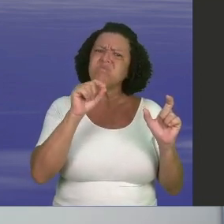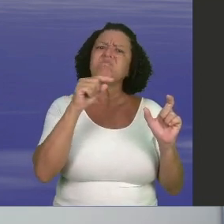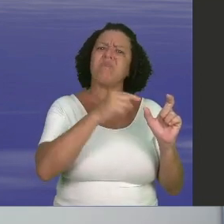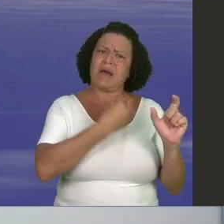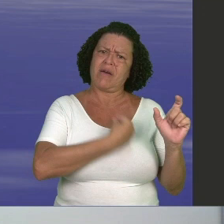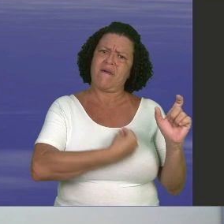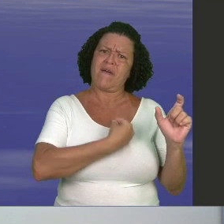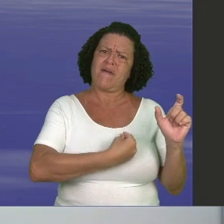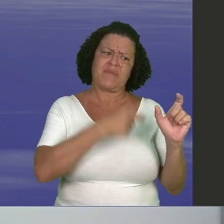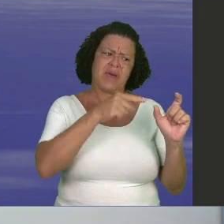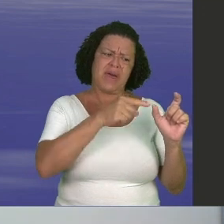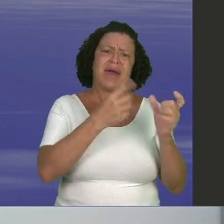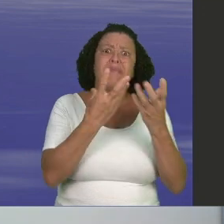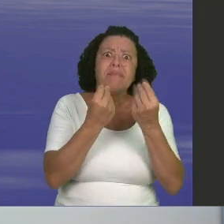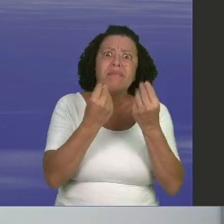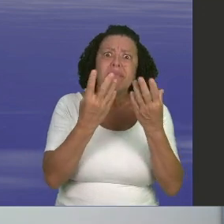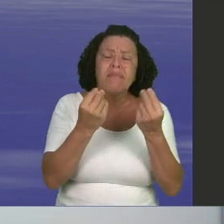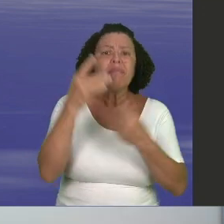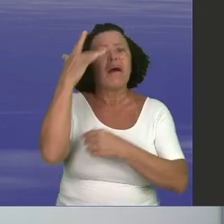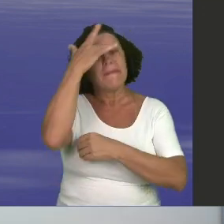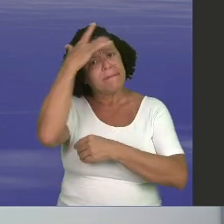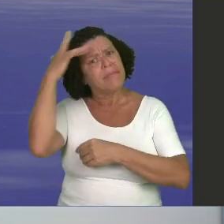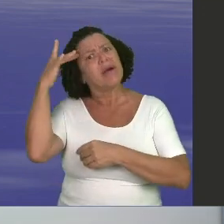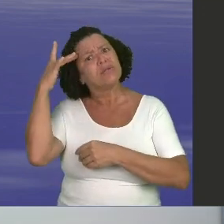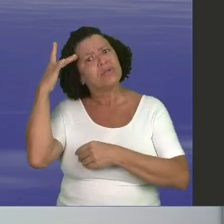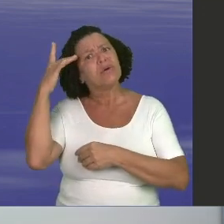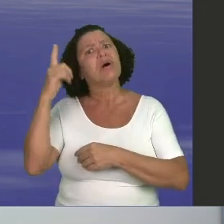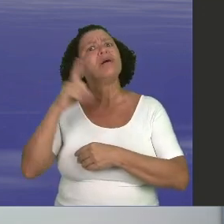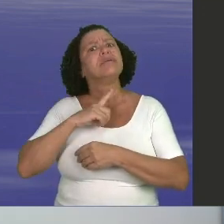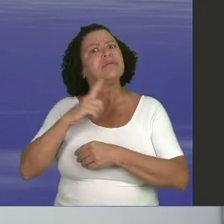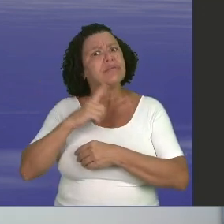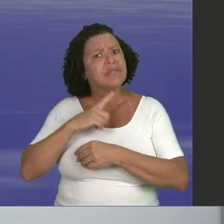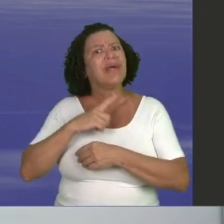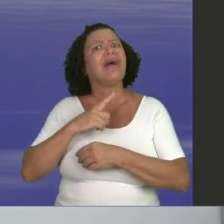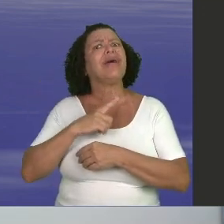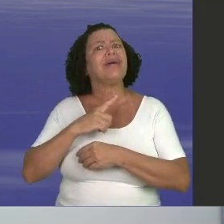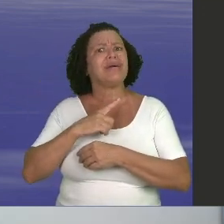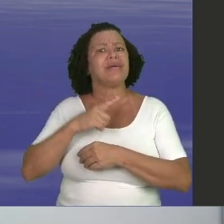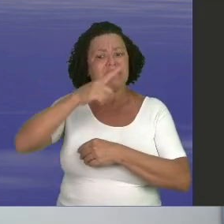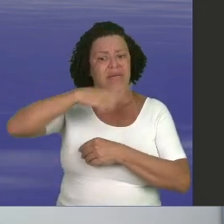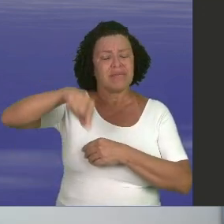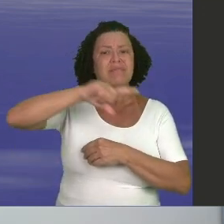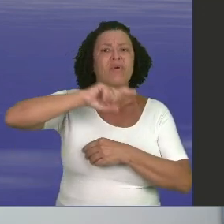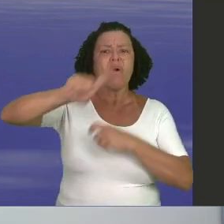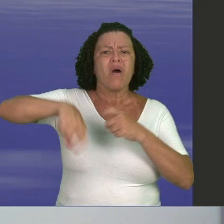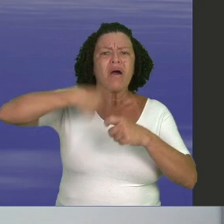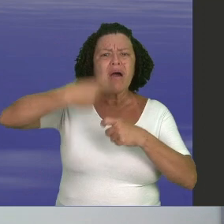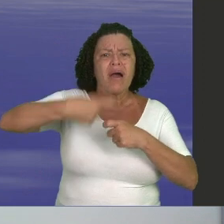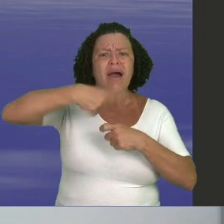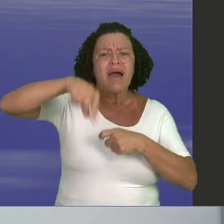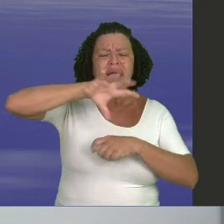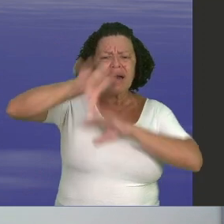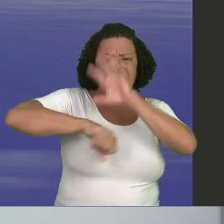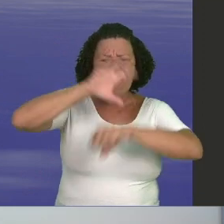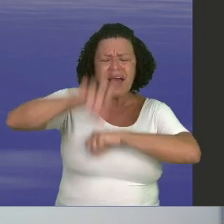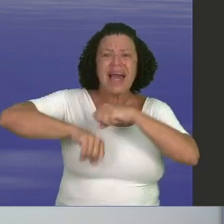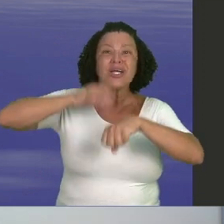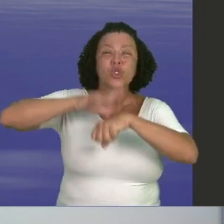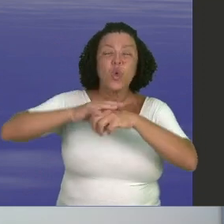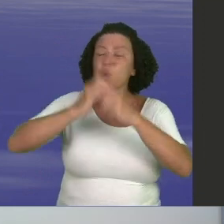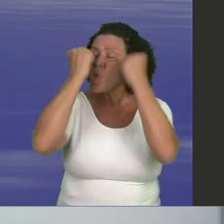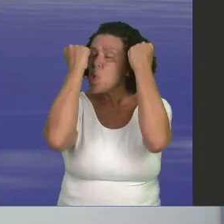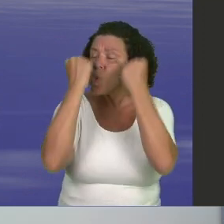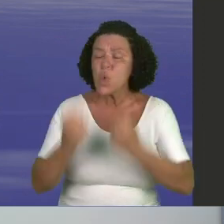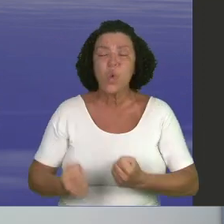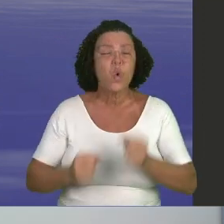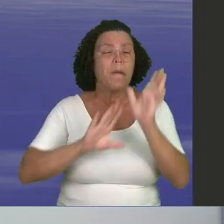que tantas pessoas têm resgates dolorosos, né? Realmente doenças graves,